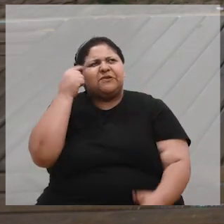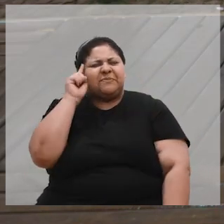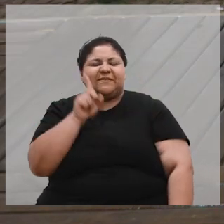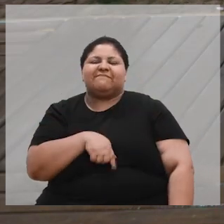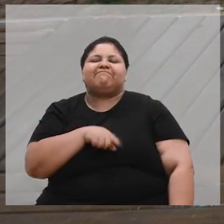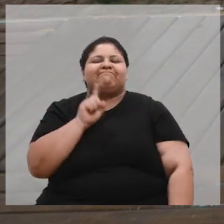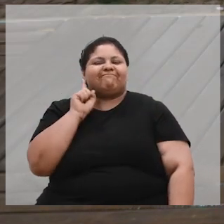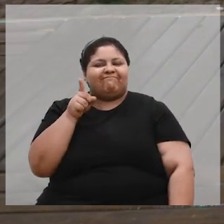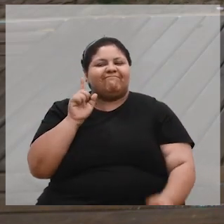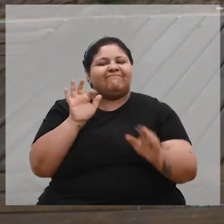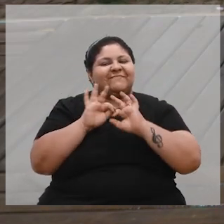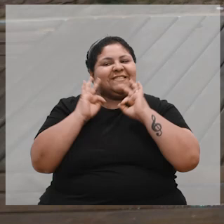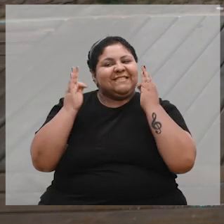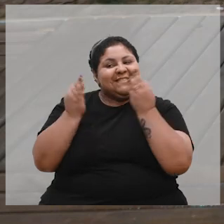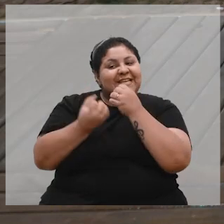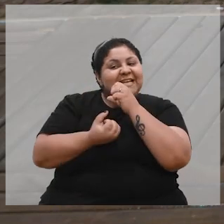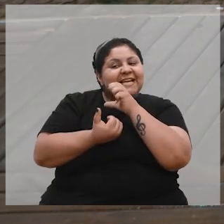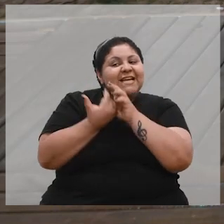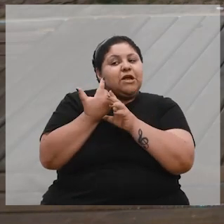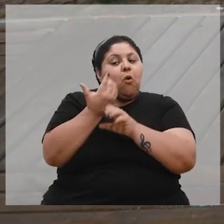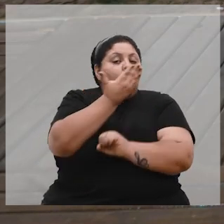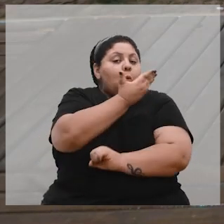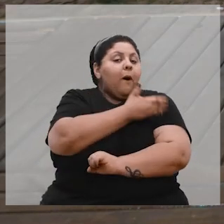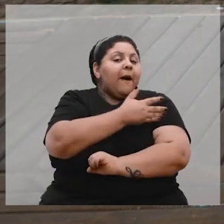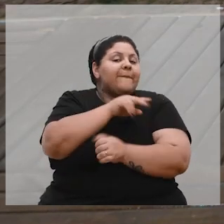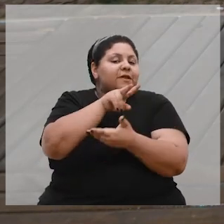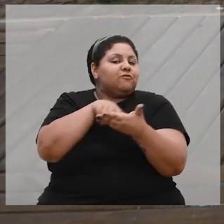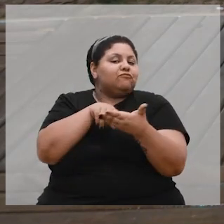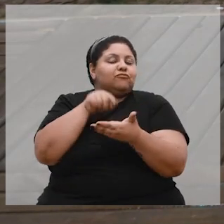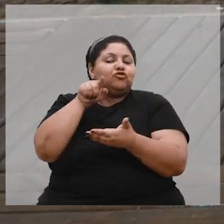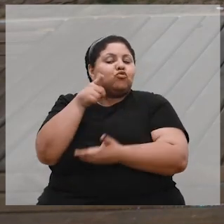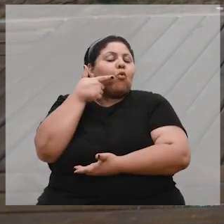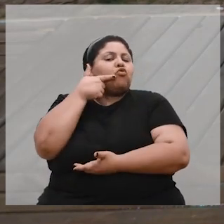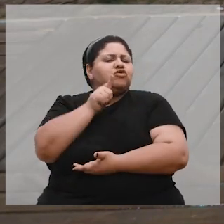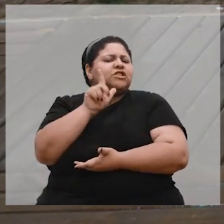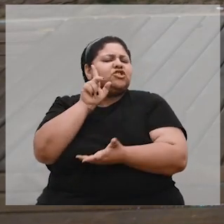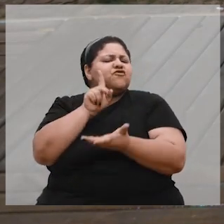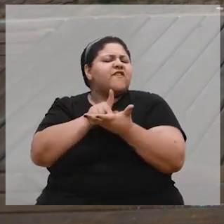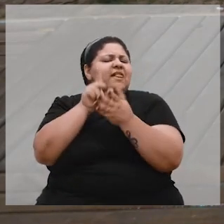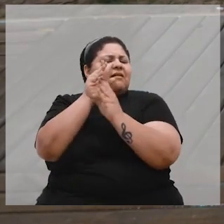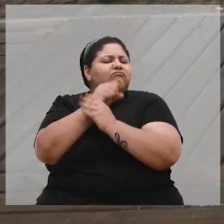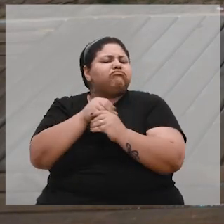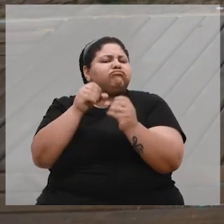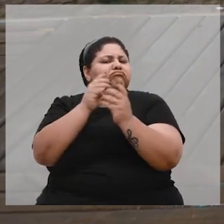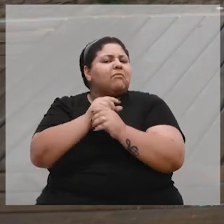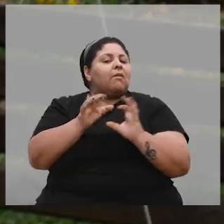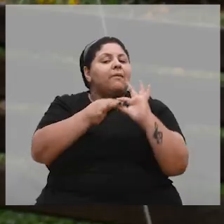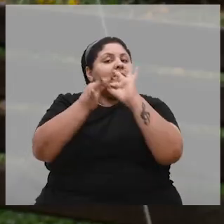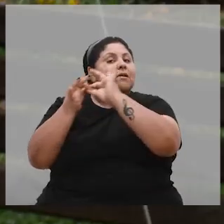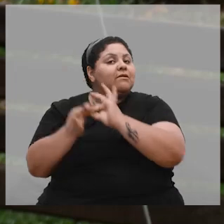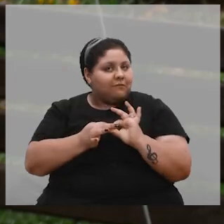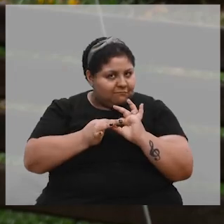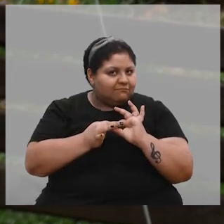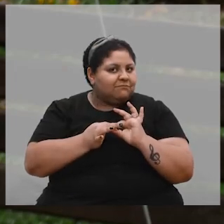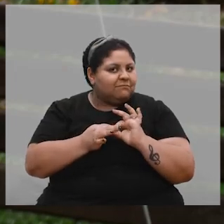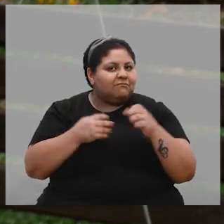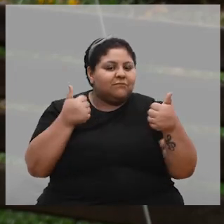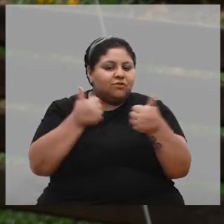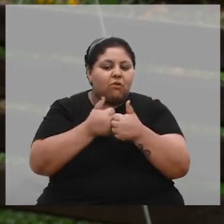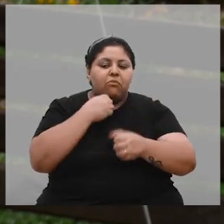né? Tu pensa, olha, essa família criou um gosto pela leitura e tu conseguiu, de forma singela, ser ponte para